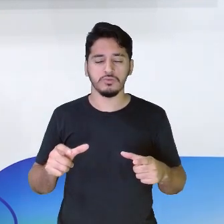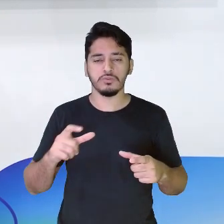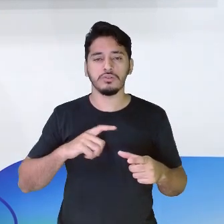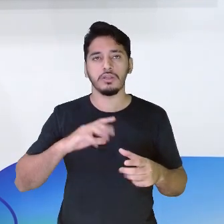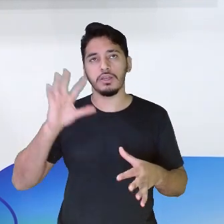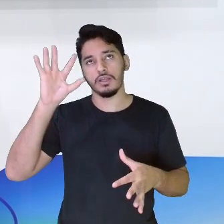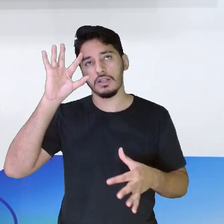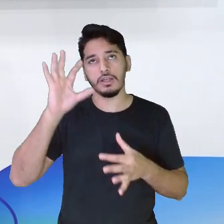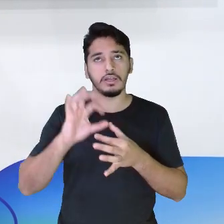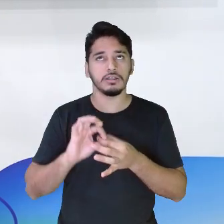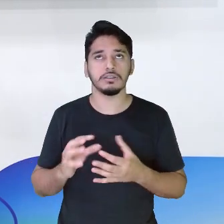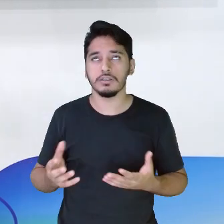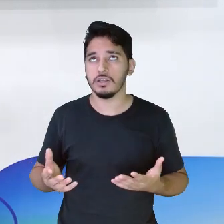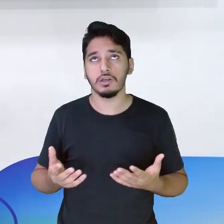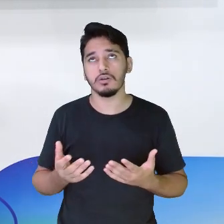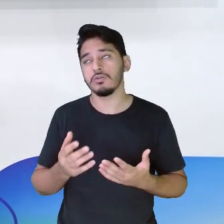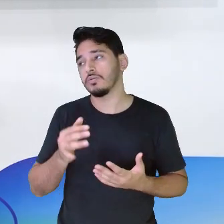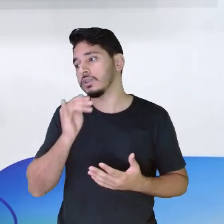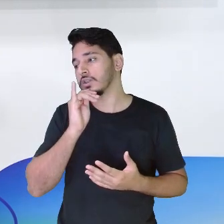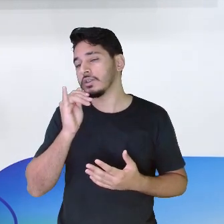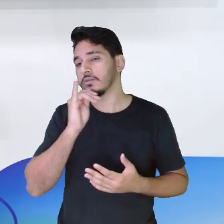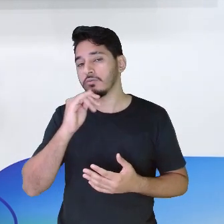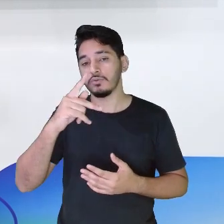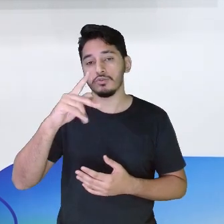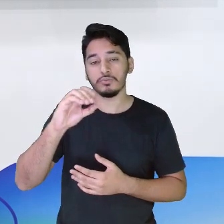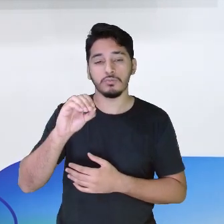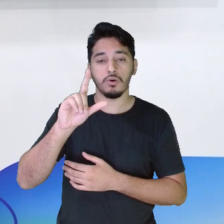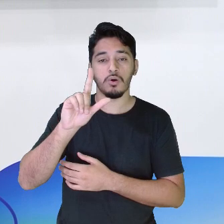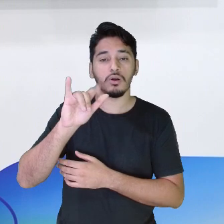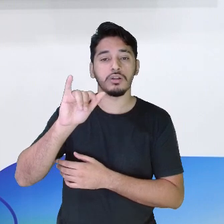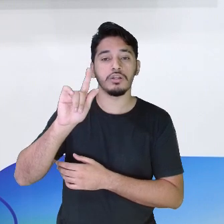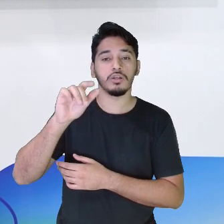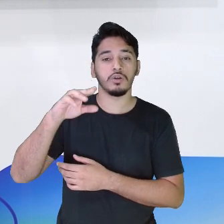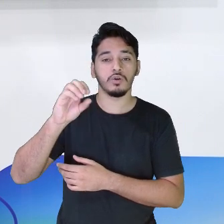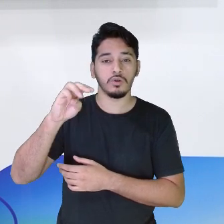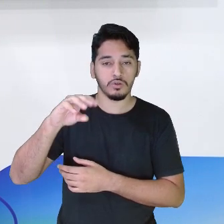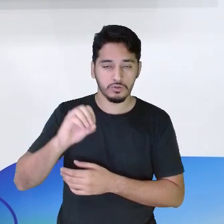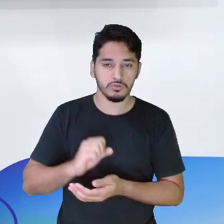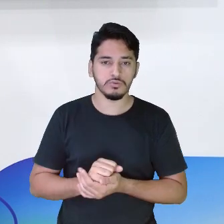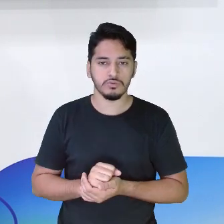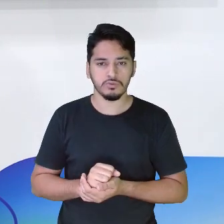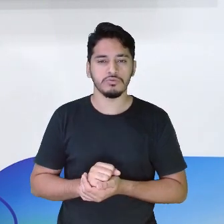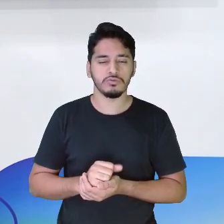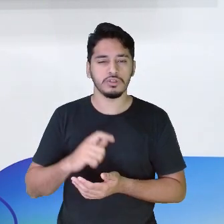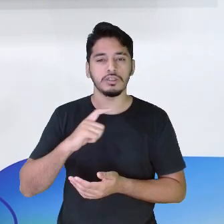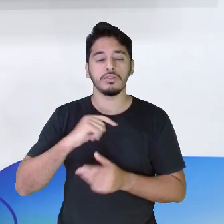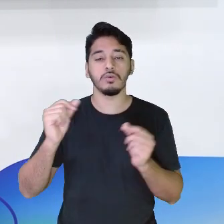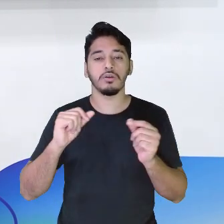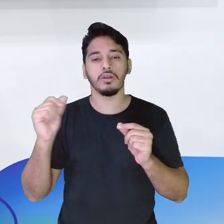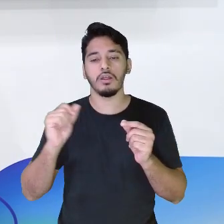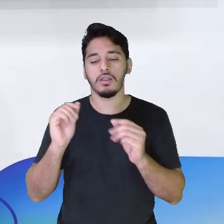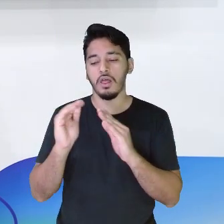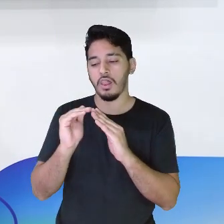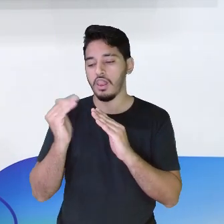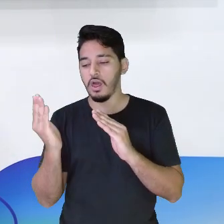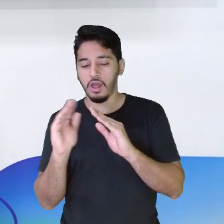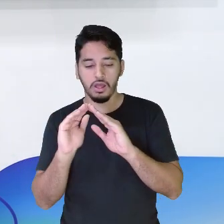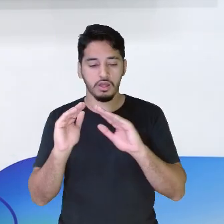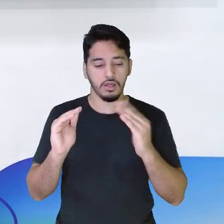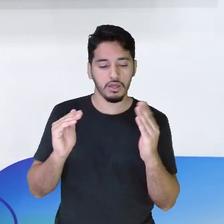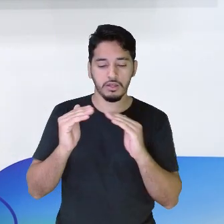por exemplo, com os polígonos, que são aquelas figuras que possuem lados, que